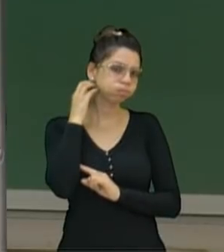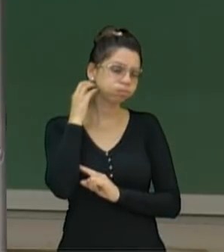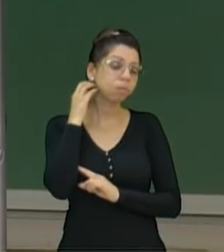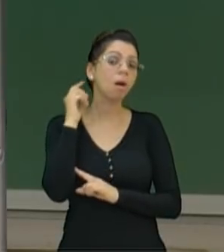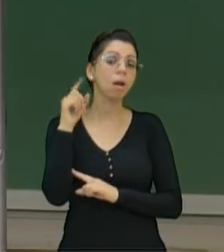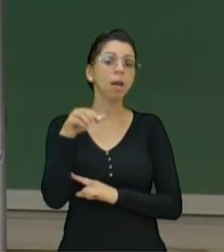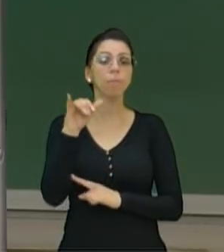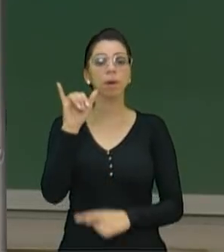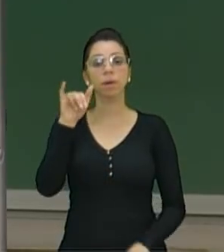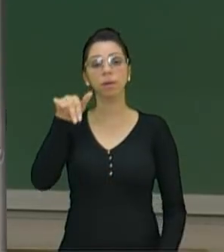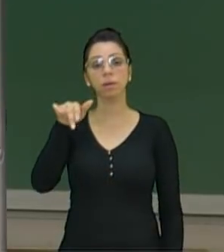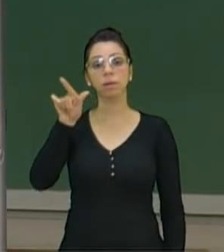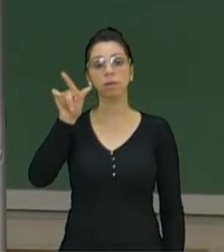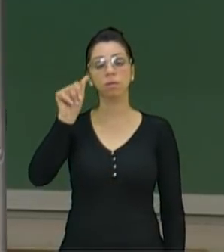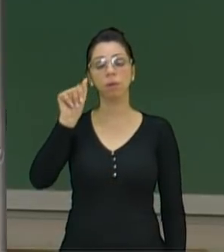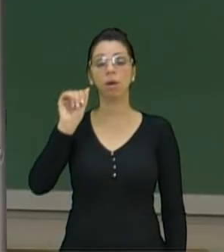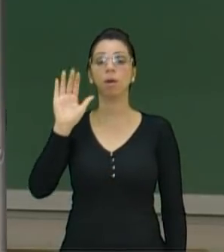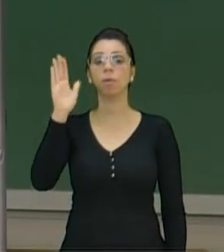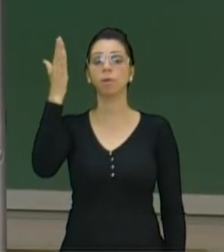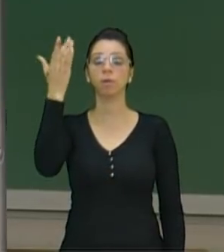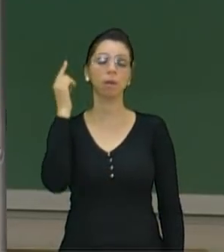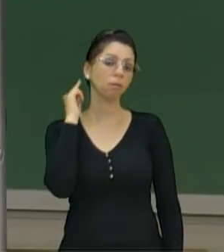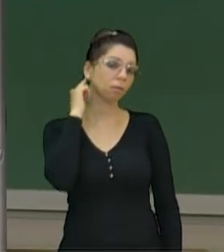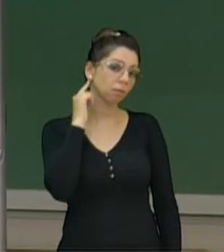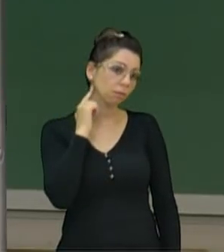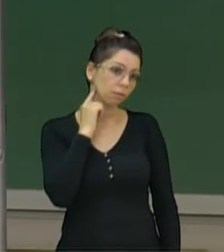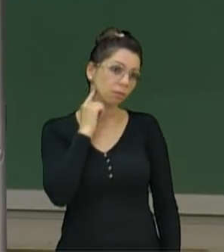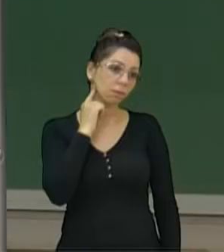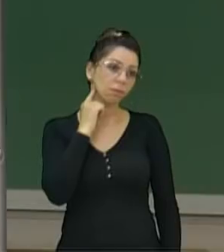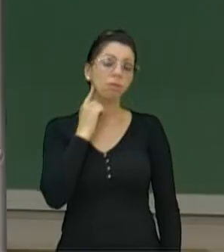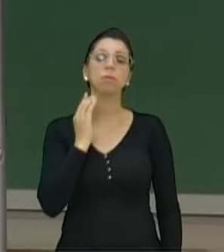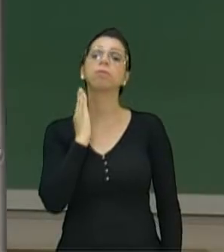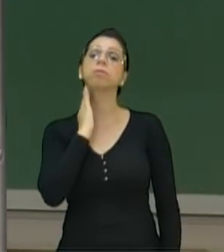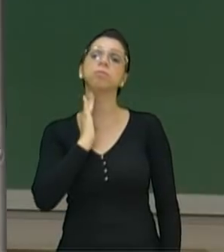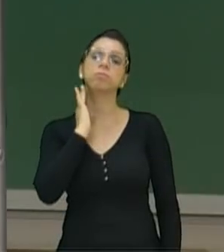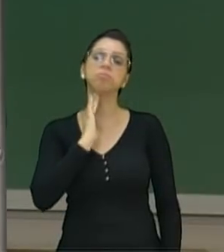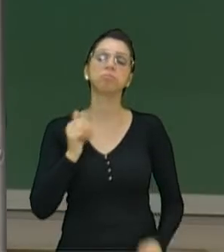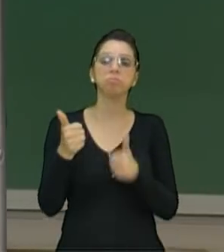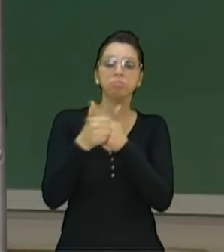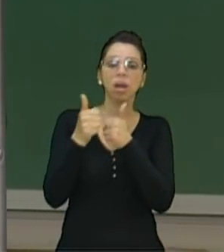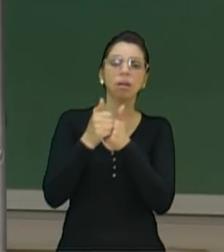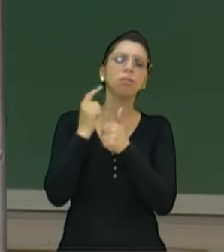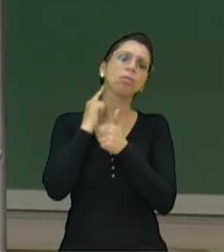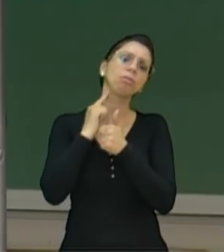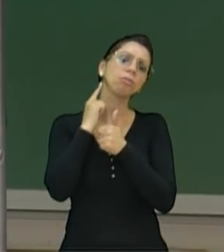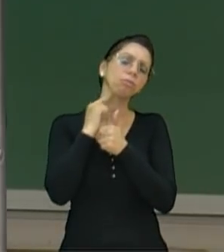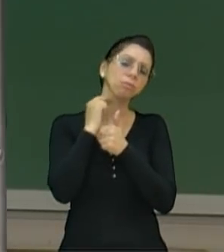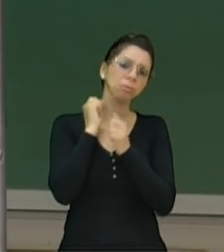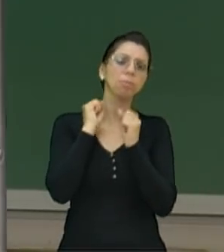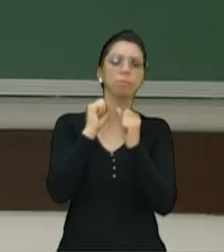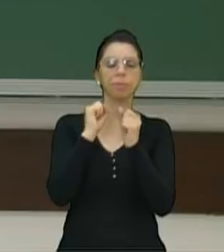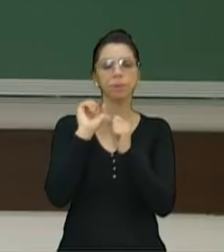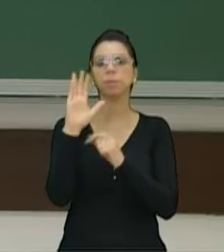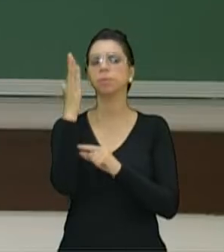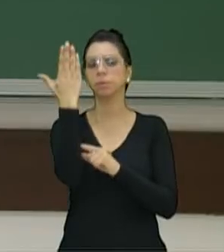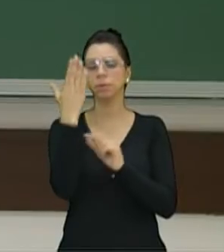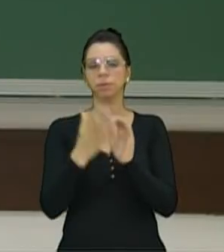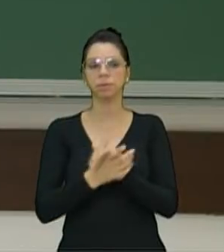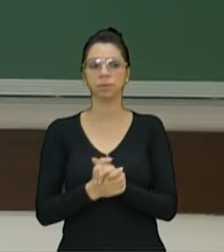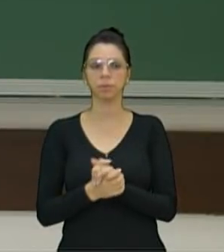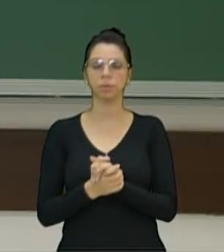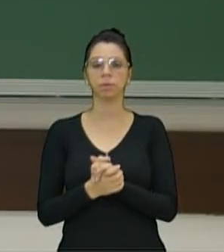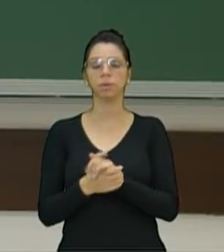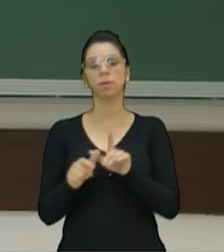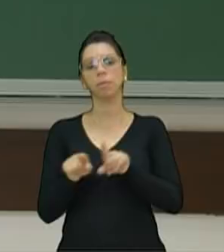uma íngua. Então, pode acontecer atrás da orelha, nessa região próxima aqui da garganta, no pescoço. Pode acontecer